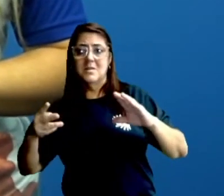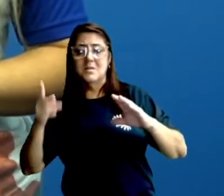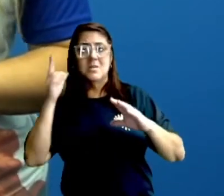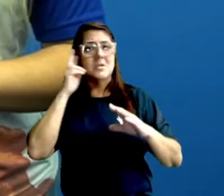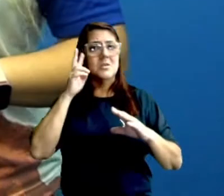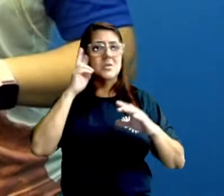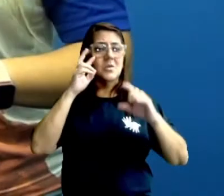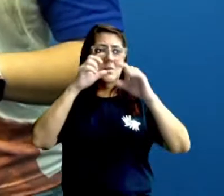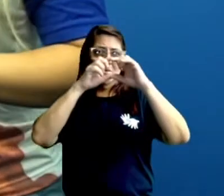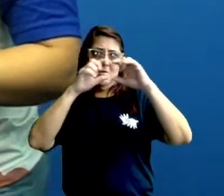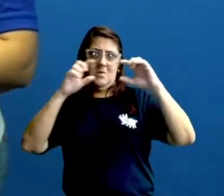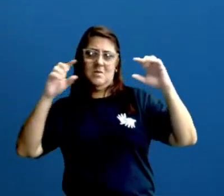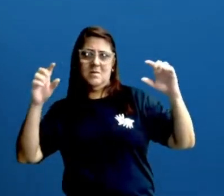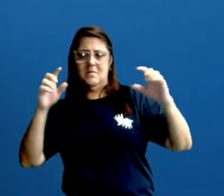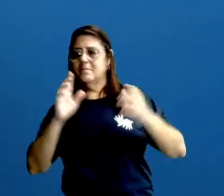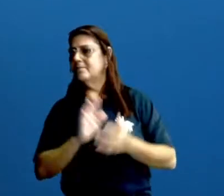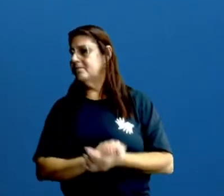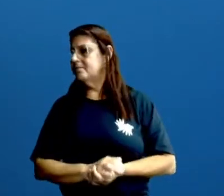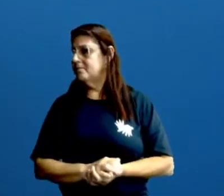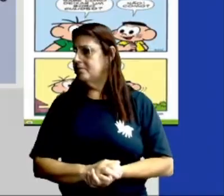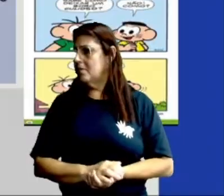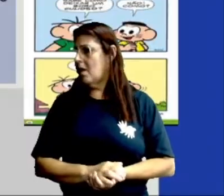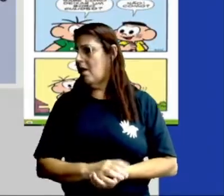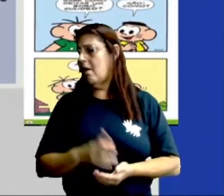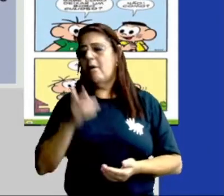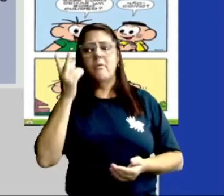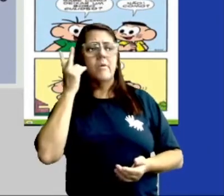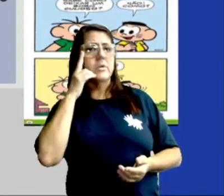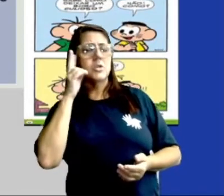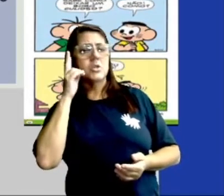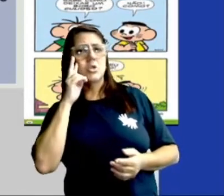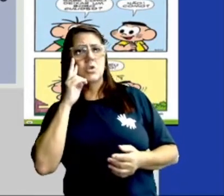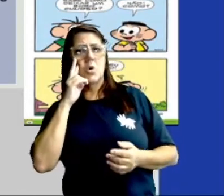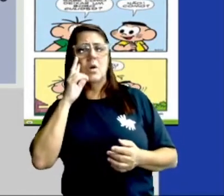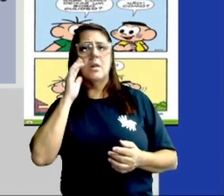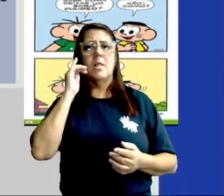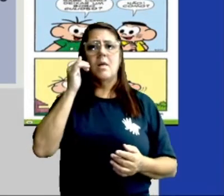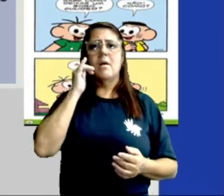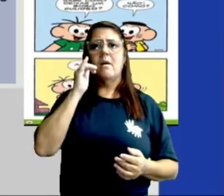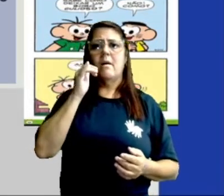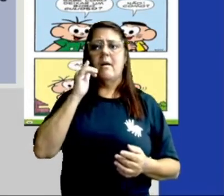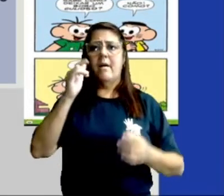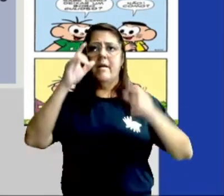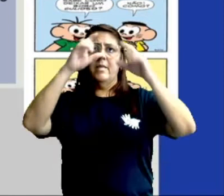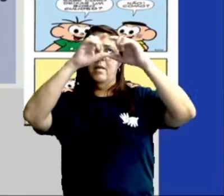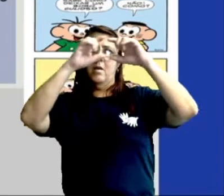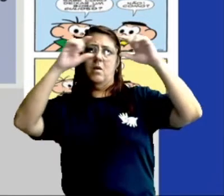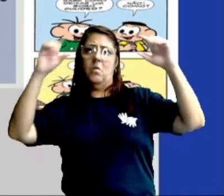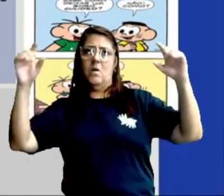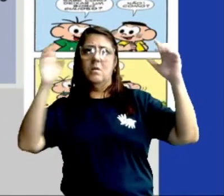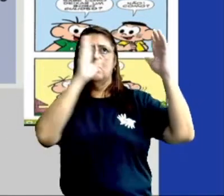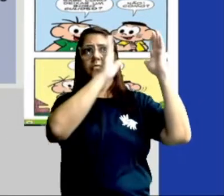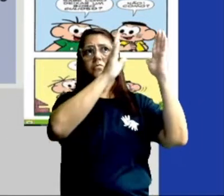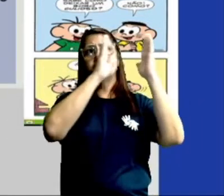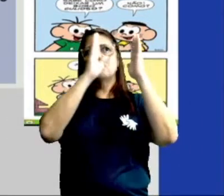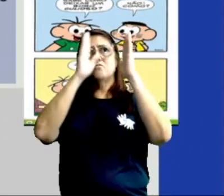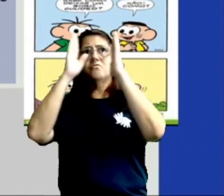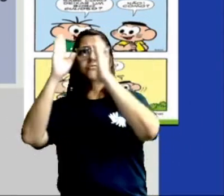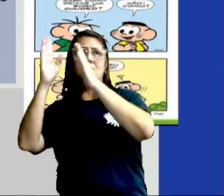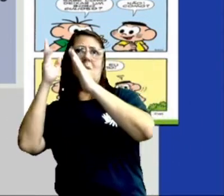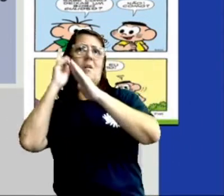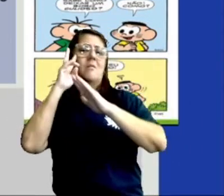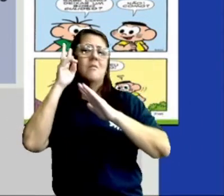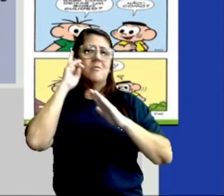história em quadrinhos? Vamos ver aqui comigo. É uma história narrada em quadros, ou seja, cada quadro conta uma